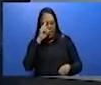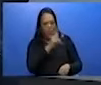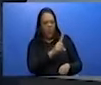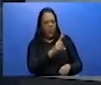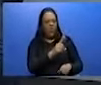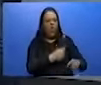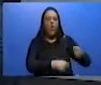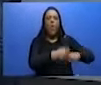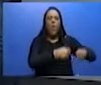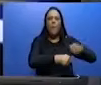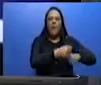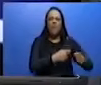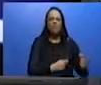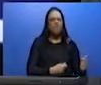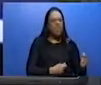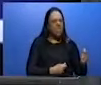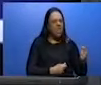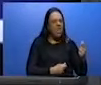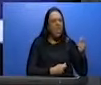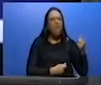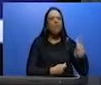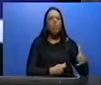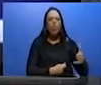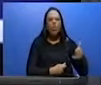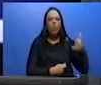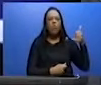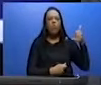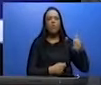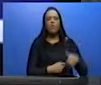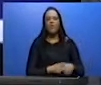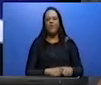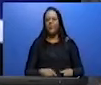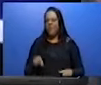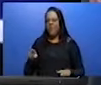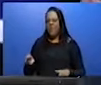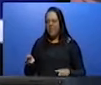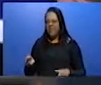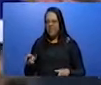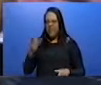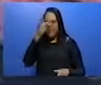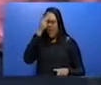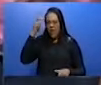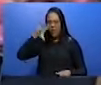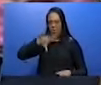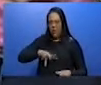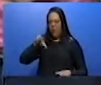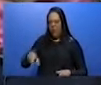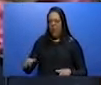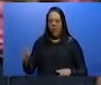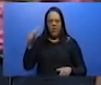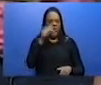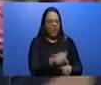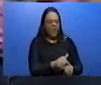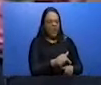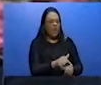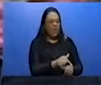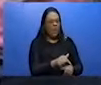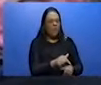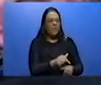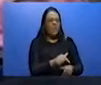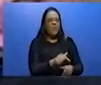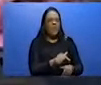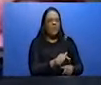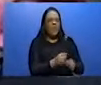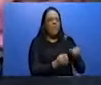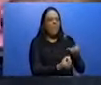lucrativos. Isso, vão, plantem cana e vamos enriquecer Portugal. Tudo para